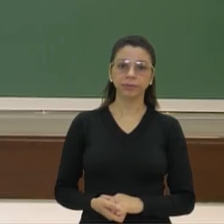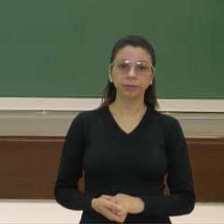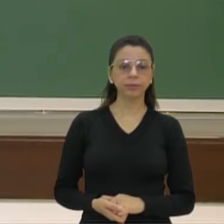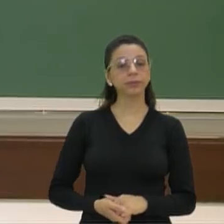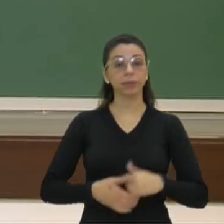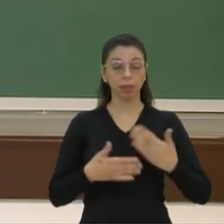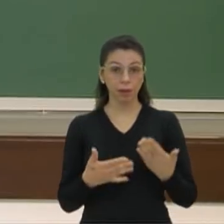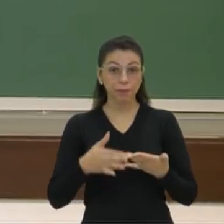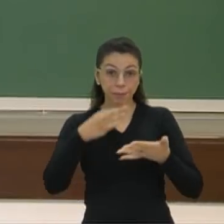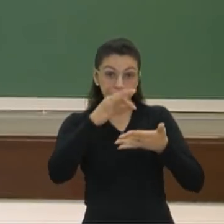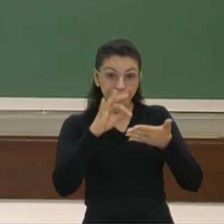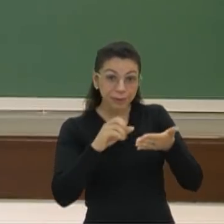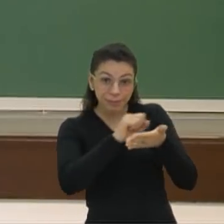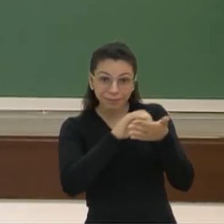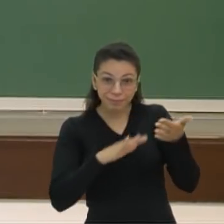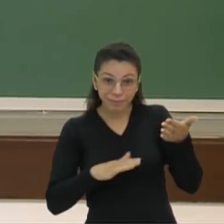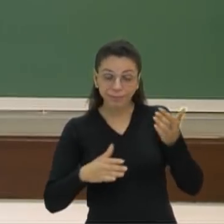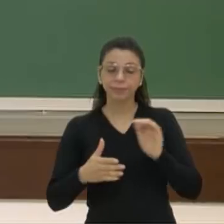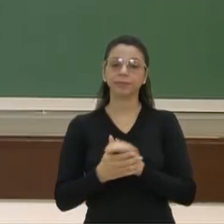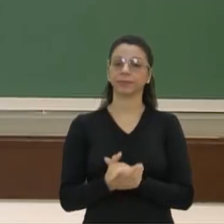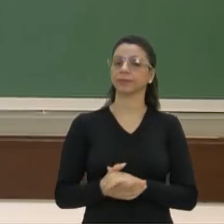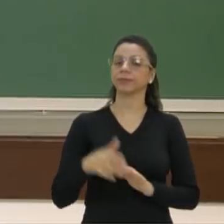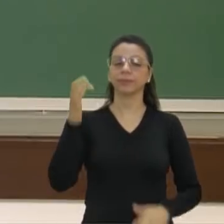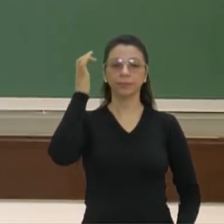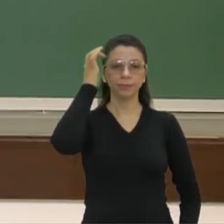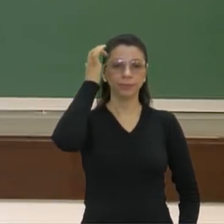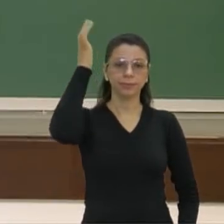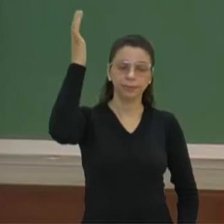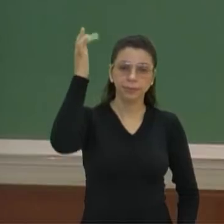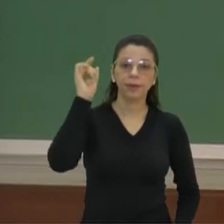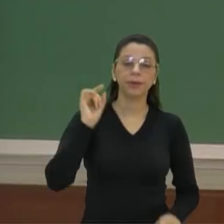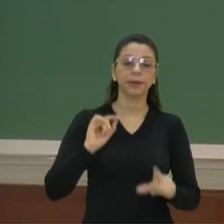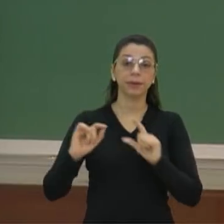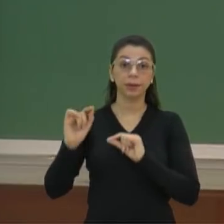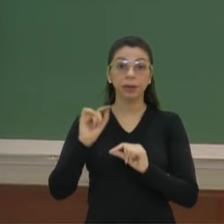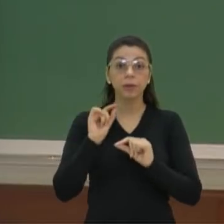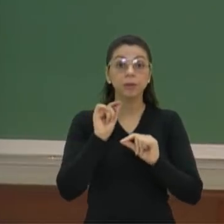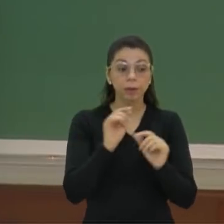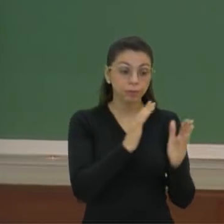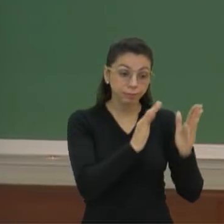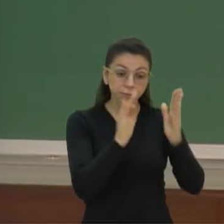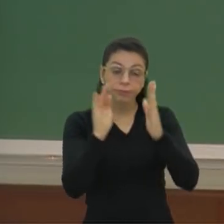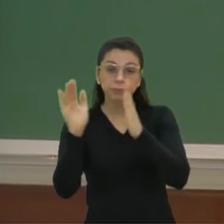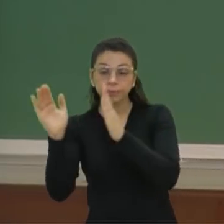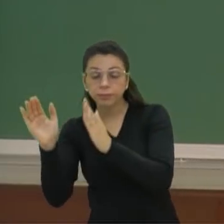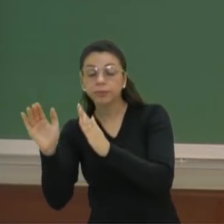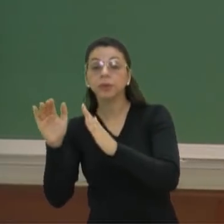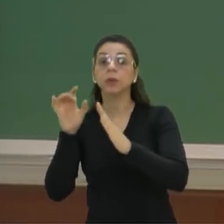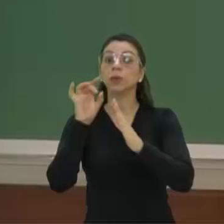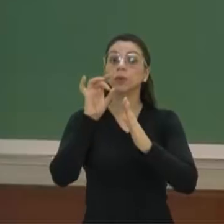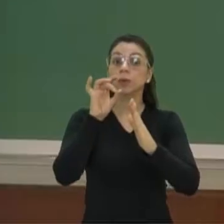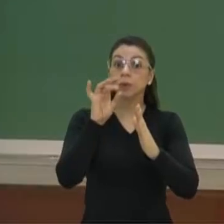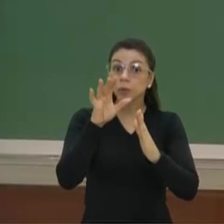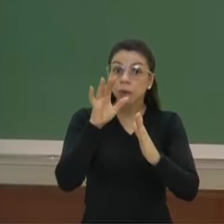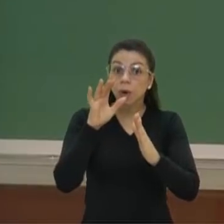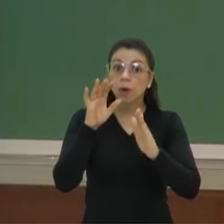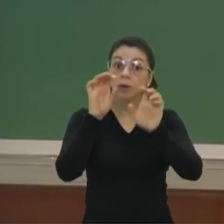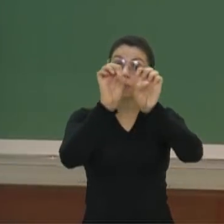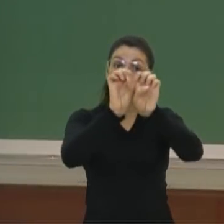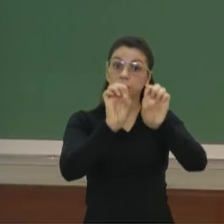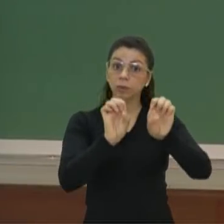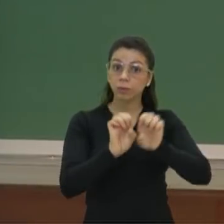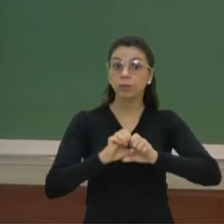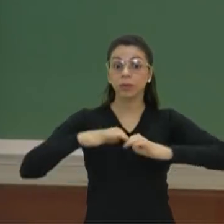Então vamos corrigir nosso quiz? Super fácil. A gente só vai ver aquela sequência de quem vibra no caminho do